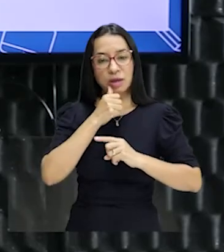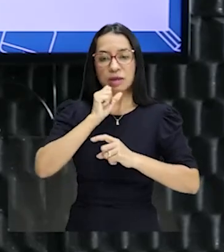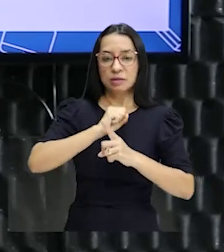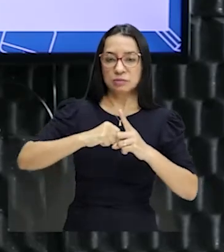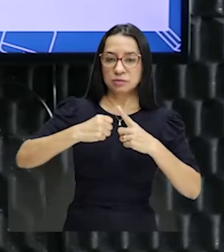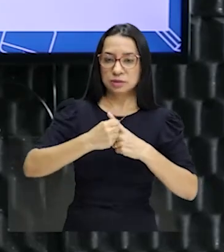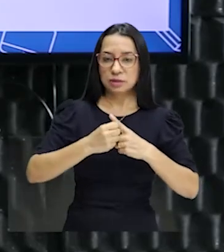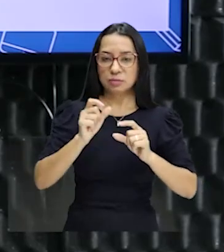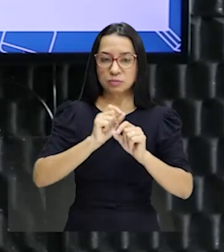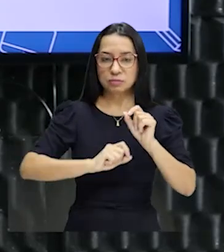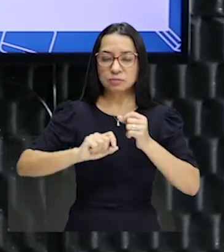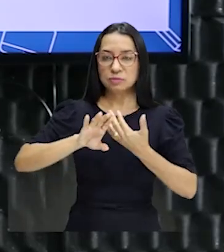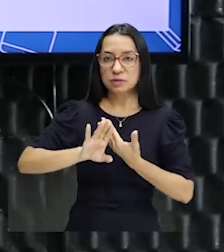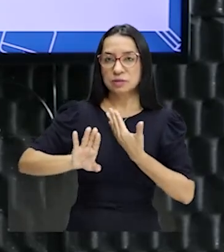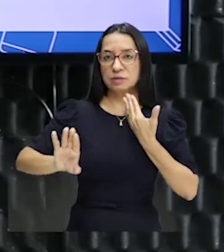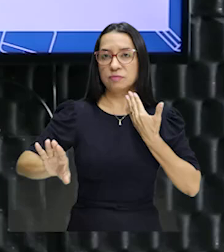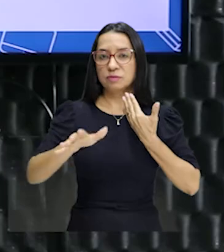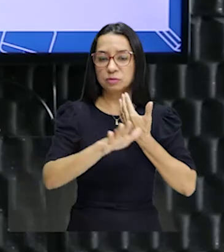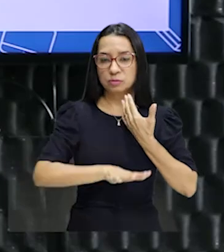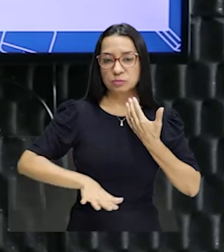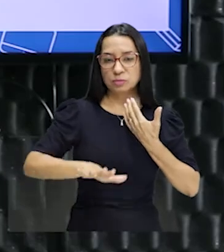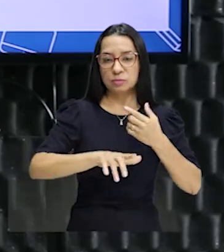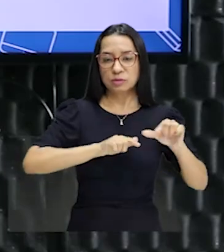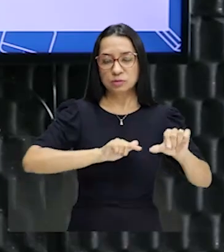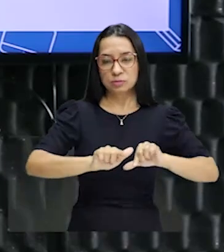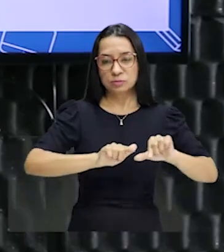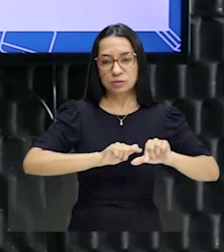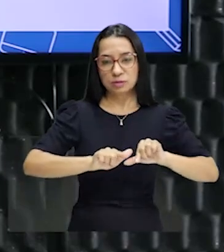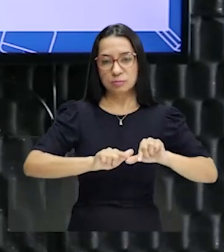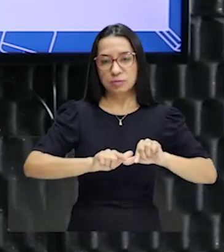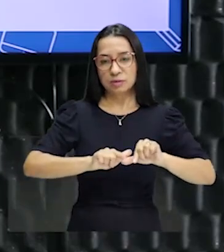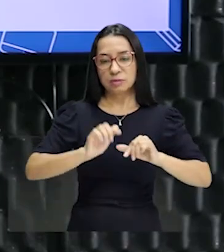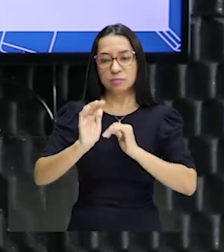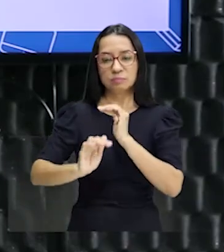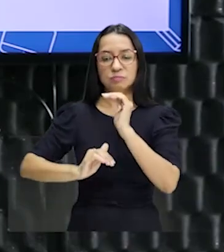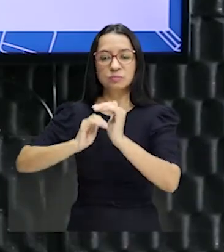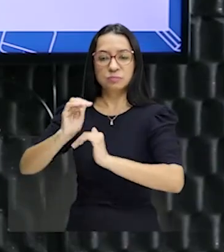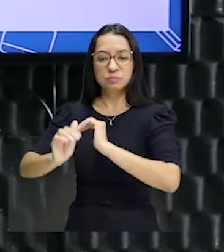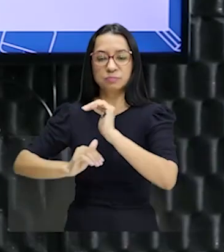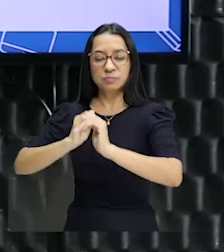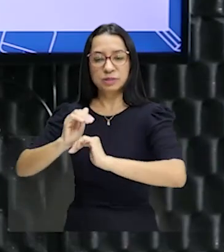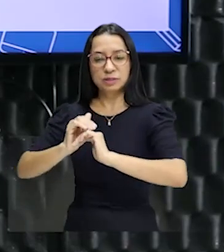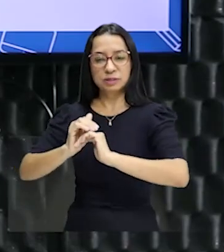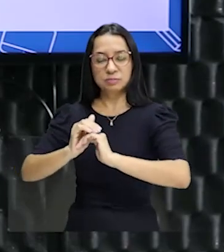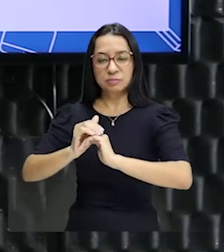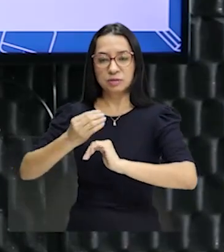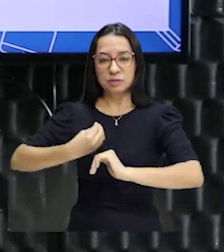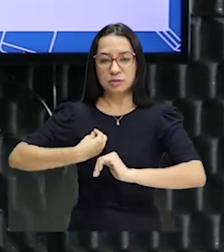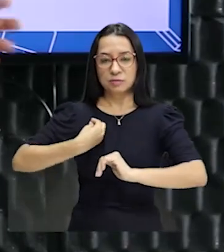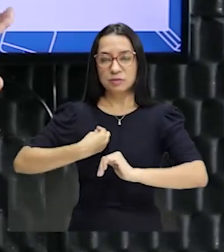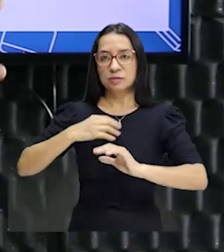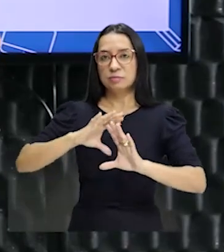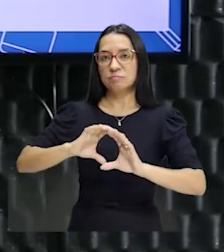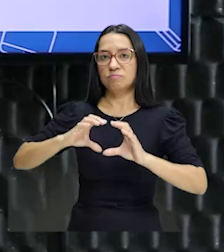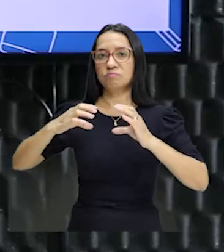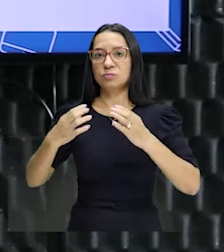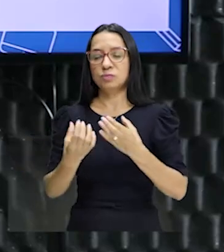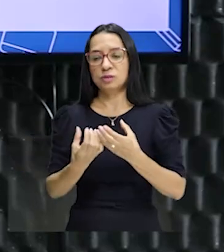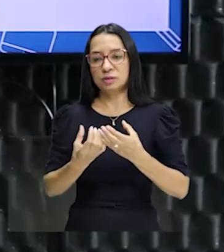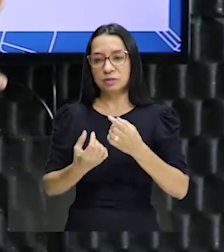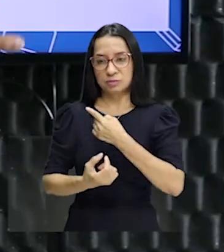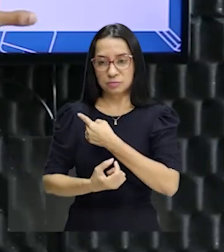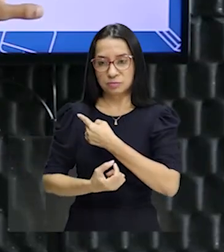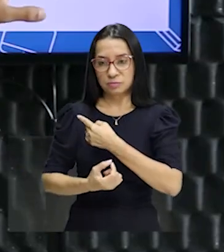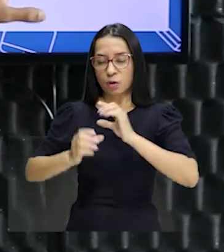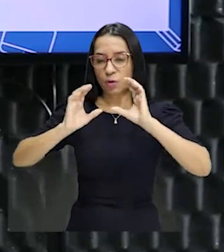pessoal e a vida em comunidade. Fiz questão de colocar essa imagem, ó. Está aqui o coordenador da plataforma Gonçalves Dias,